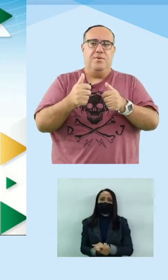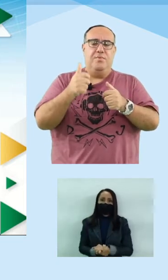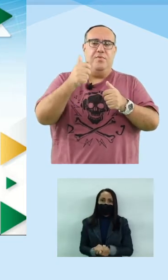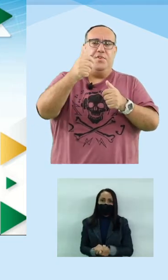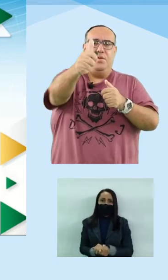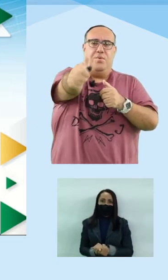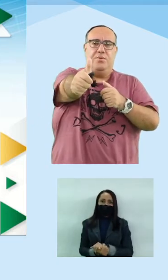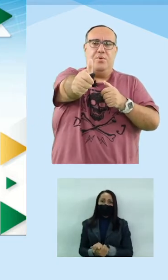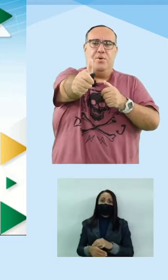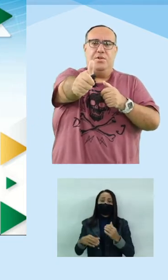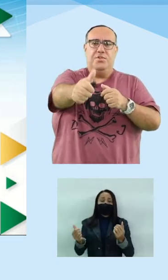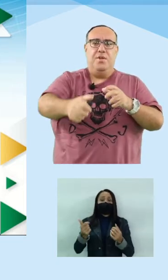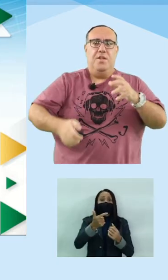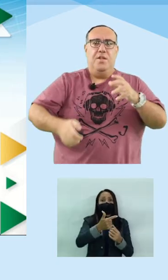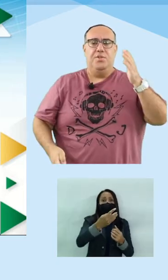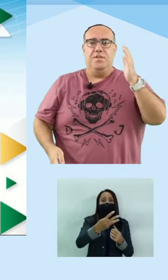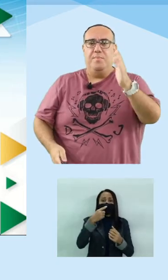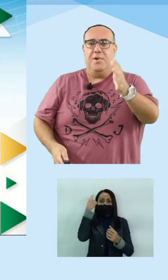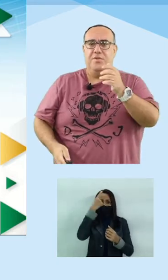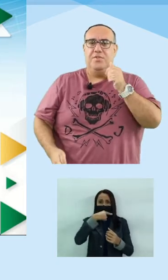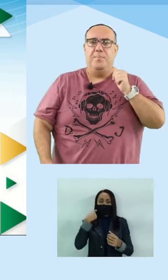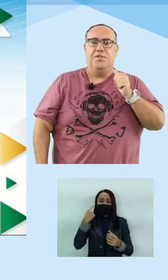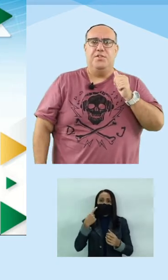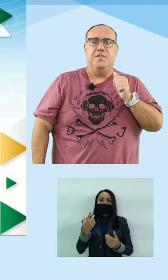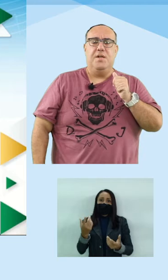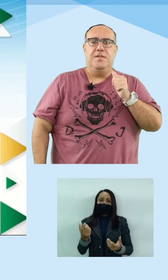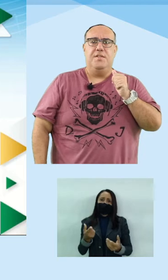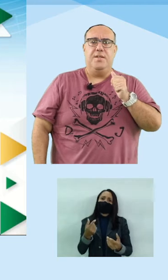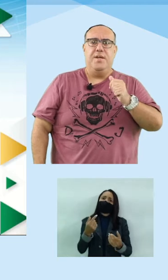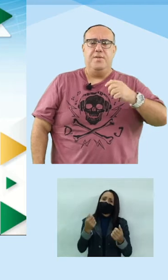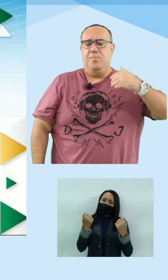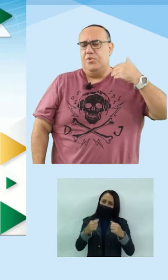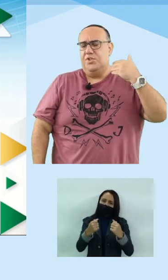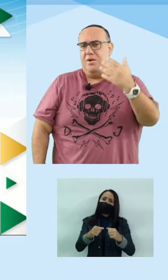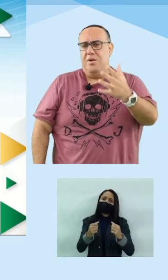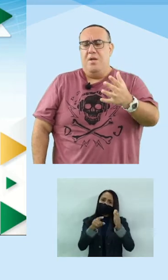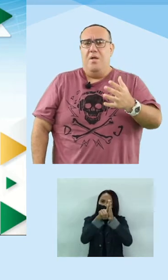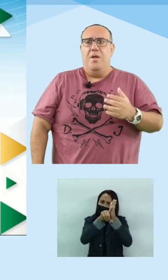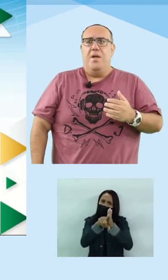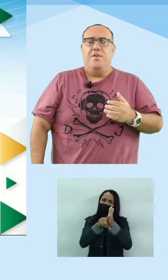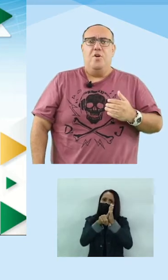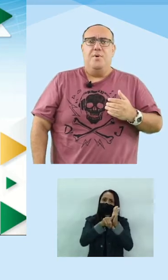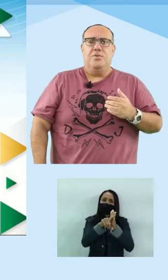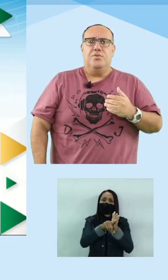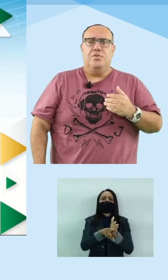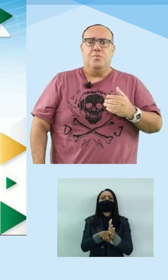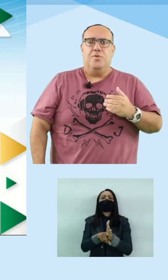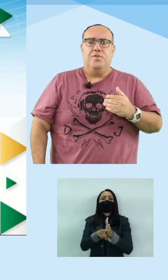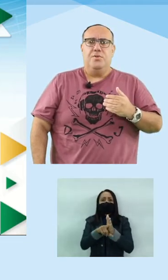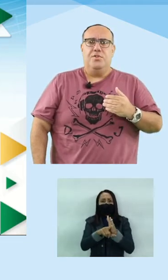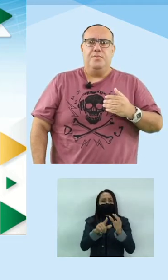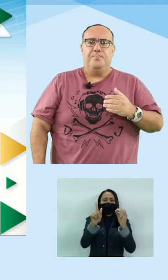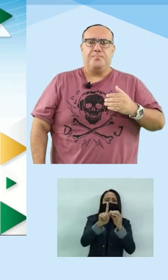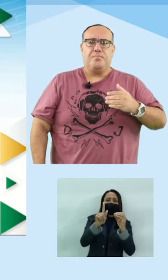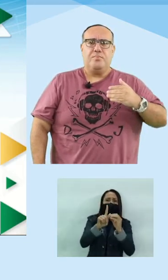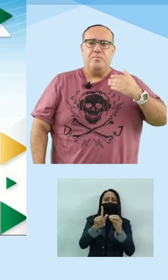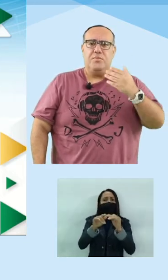que são 24 horas. Estudante, basta você pesquisar na internet, buscar informações com seus